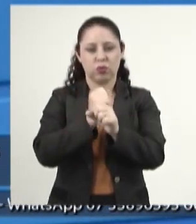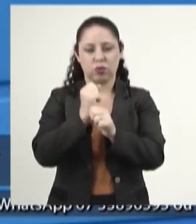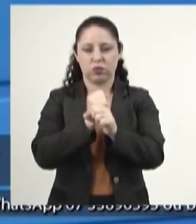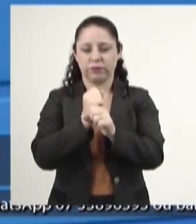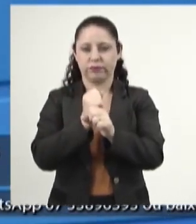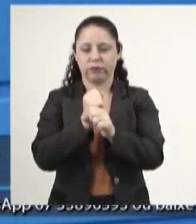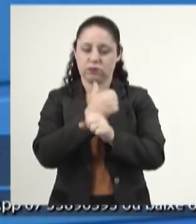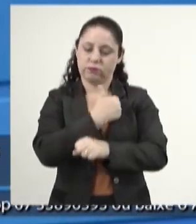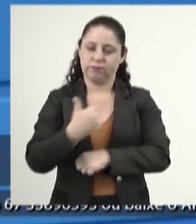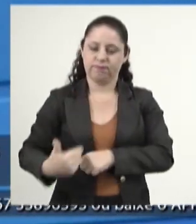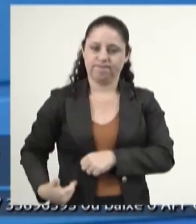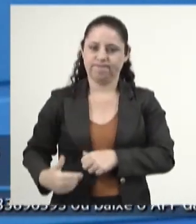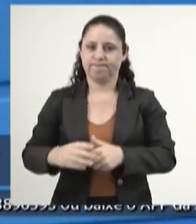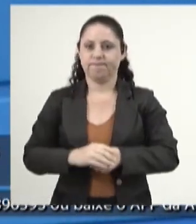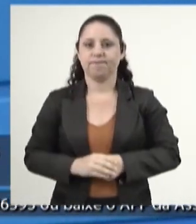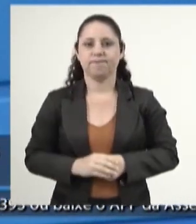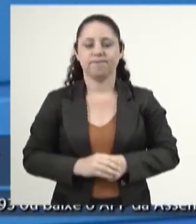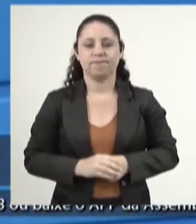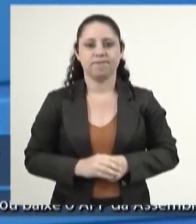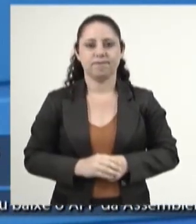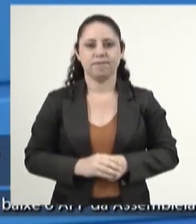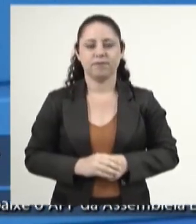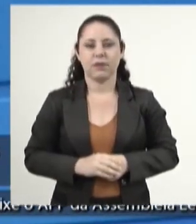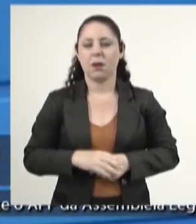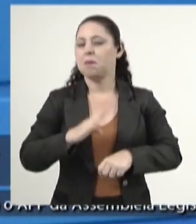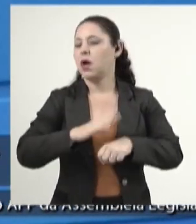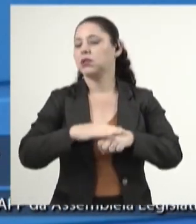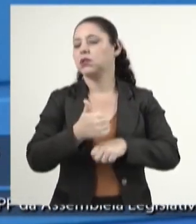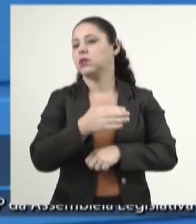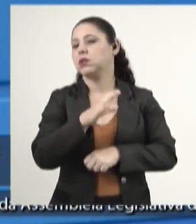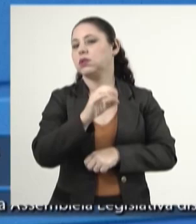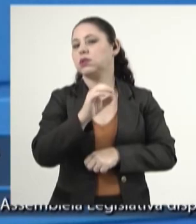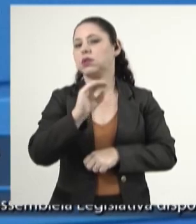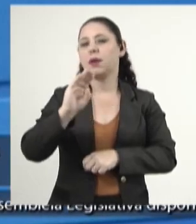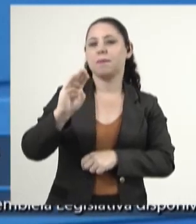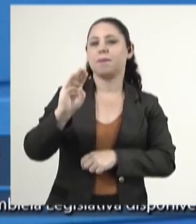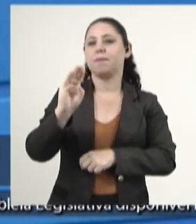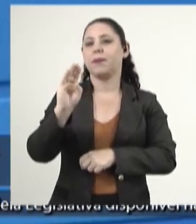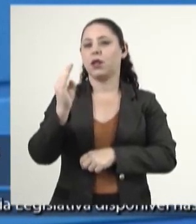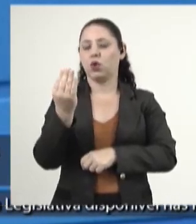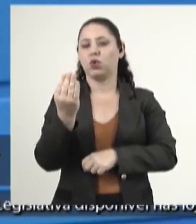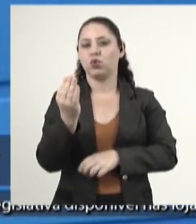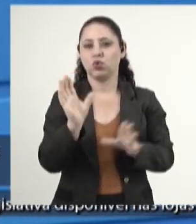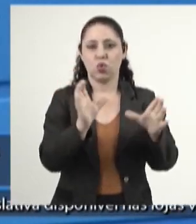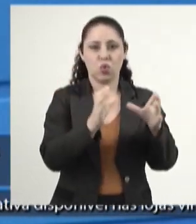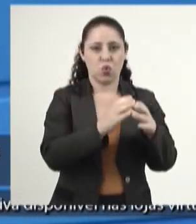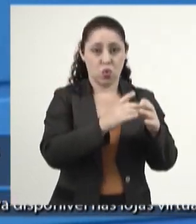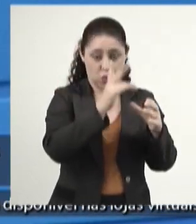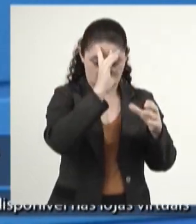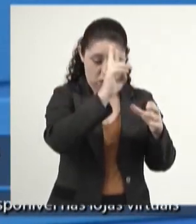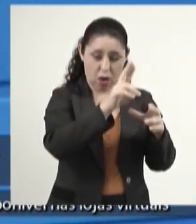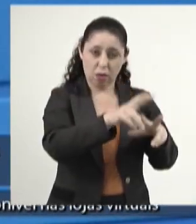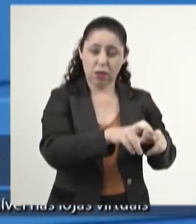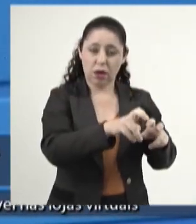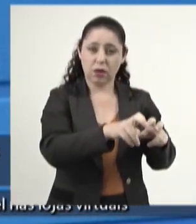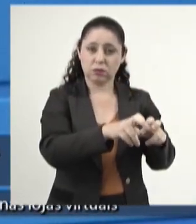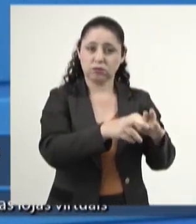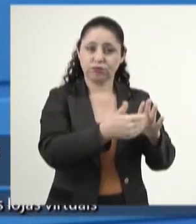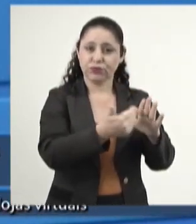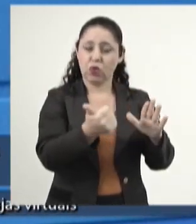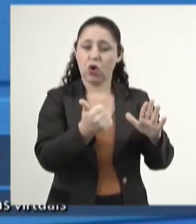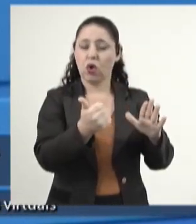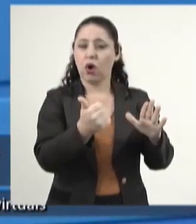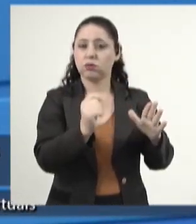maldito governo, mais de 100 bilhões da elite rural ficou fora da cobrança de imposto de renda.